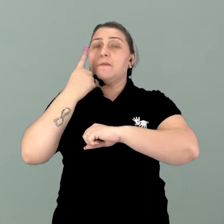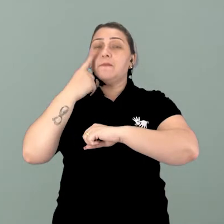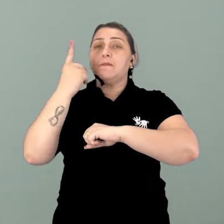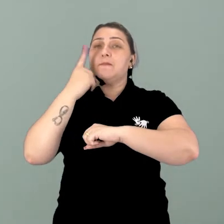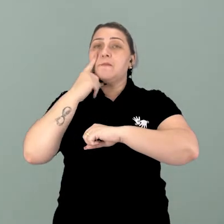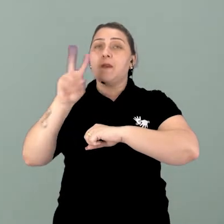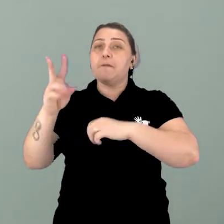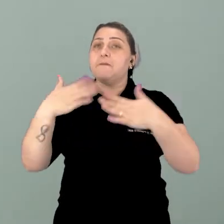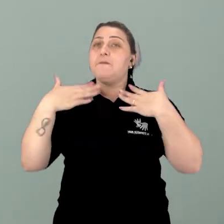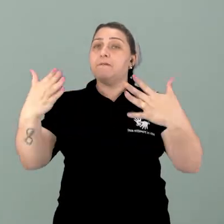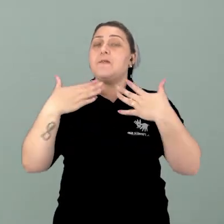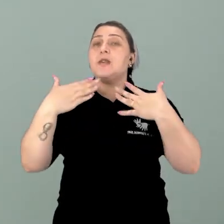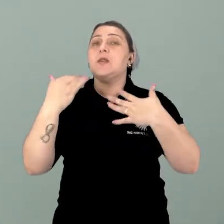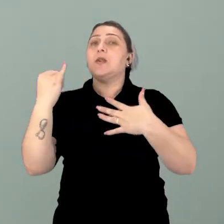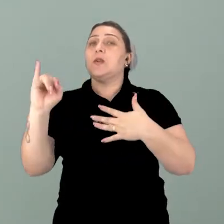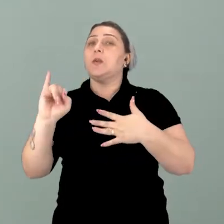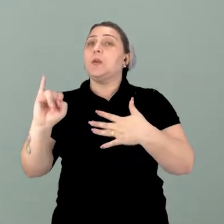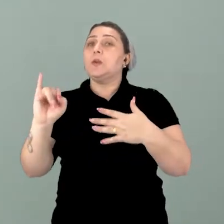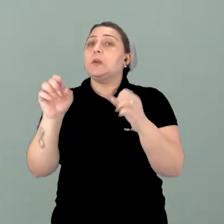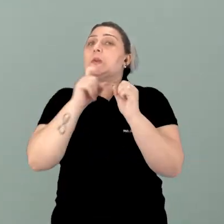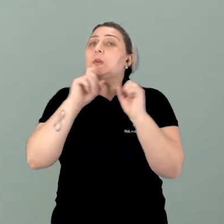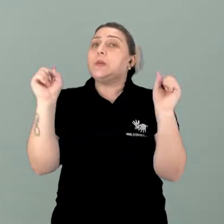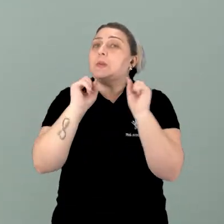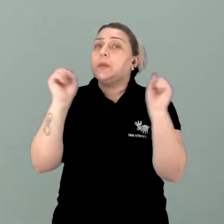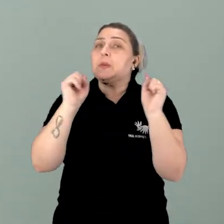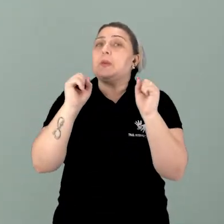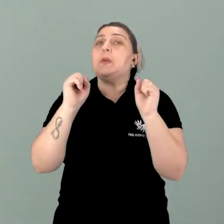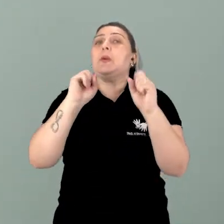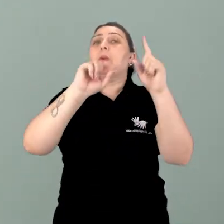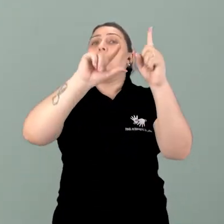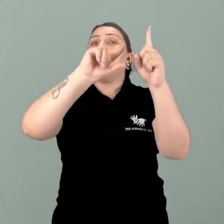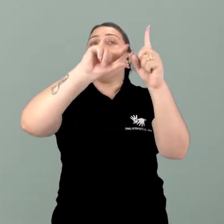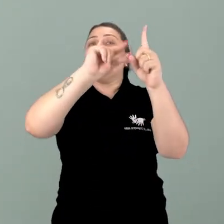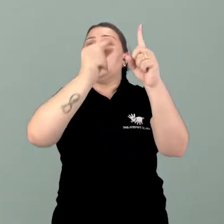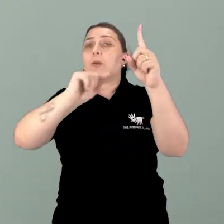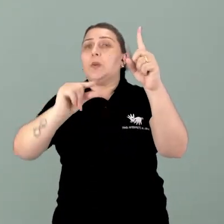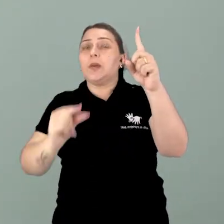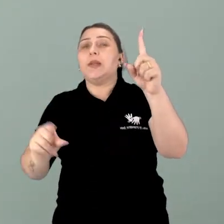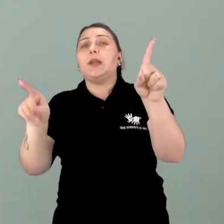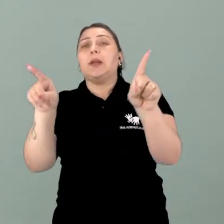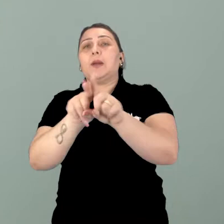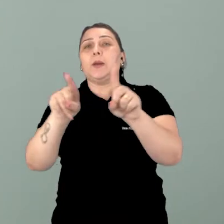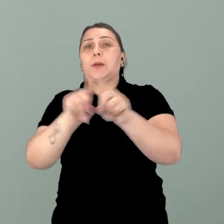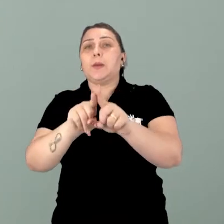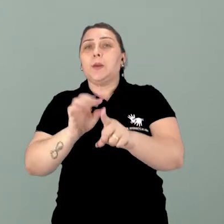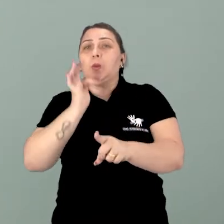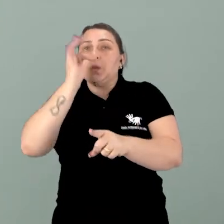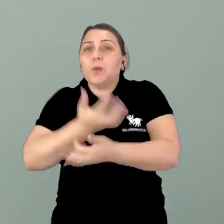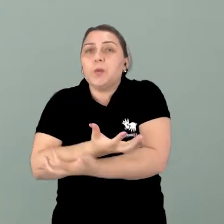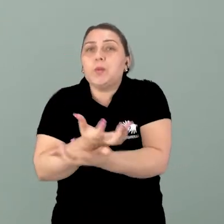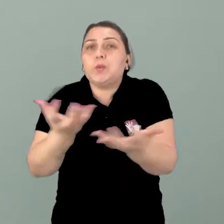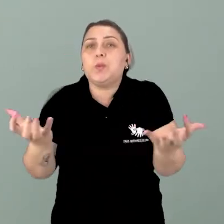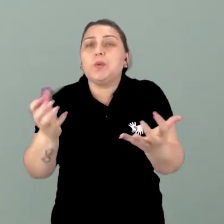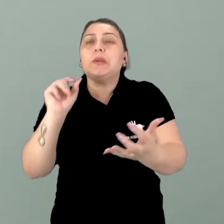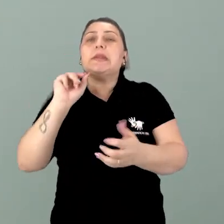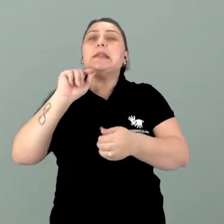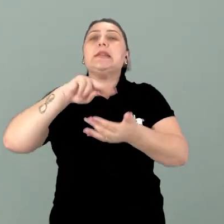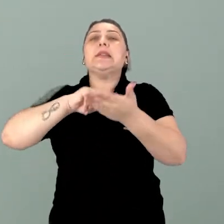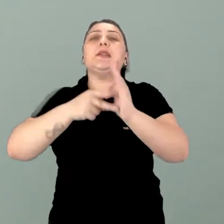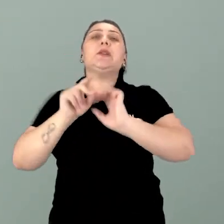ver o verão, consegue ver o inverno, consegue ver o outono e até mesmo a primavera, que significa